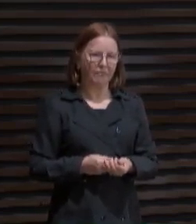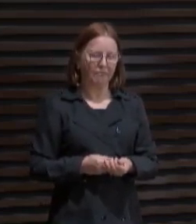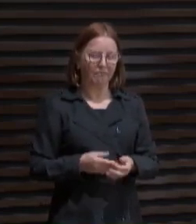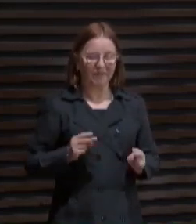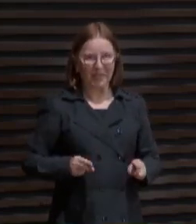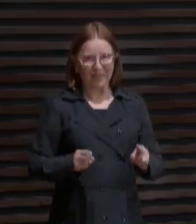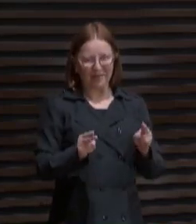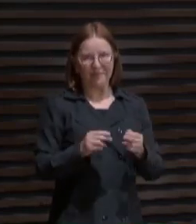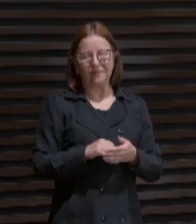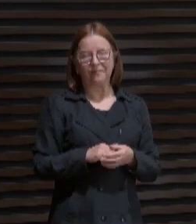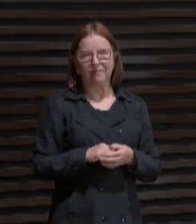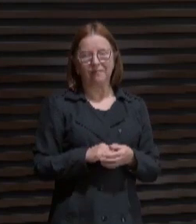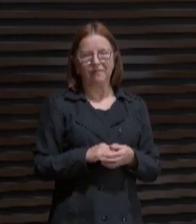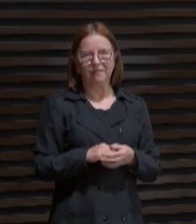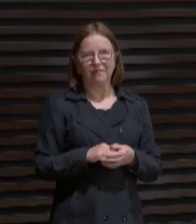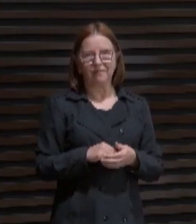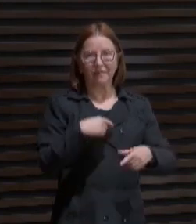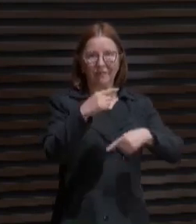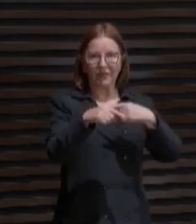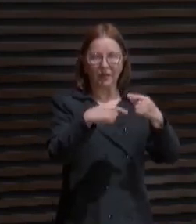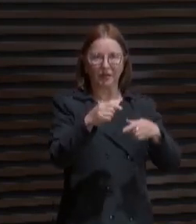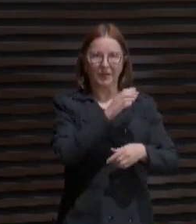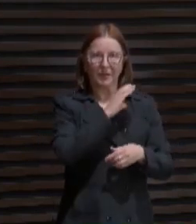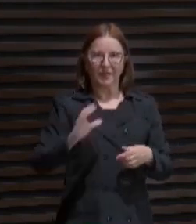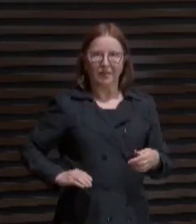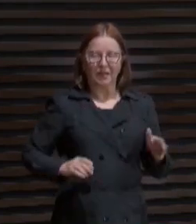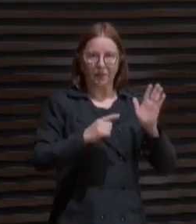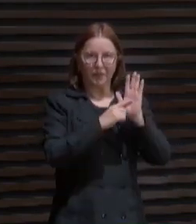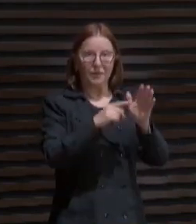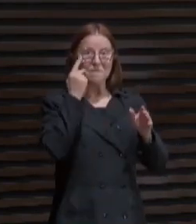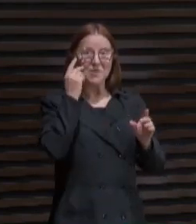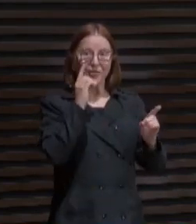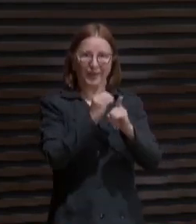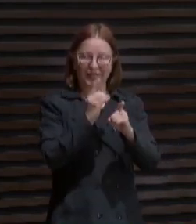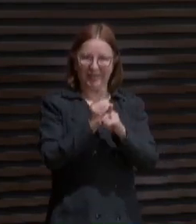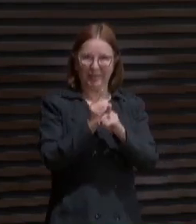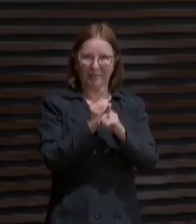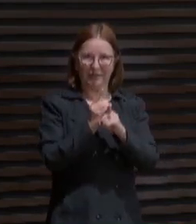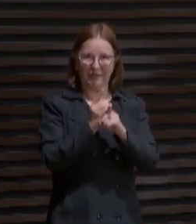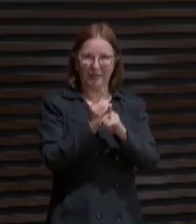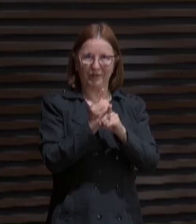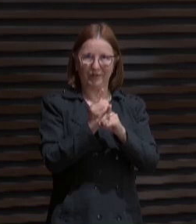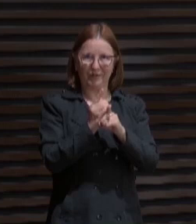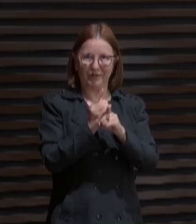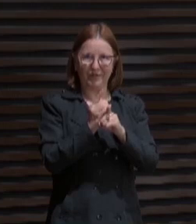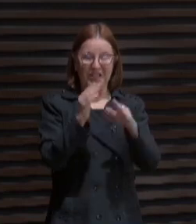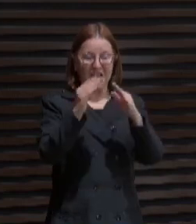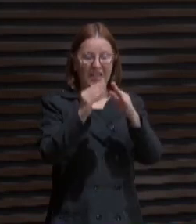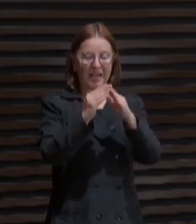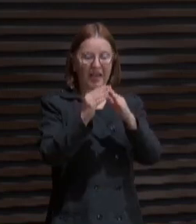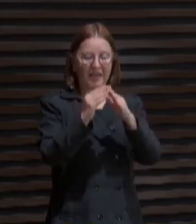Seguimos. Posteriormente, Cristo apareceu aos discípulos enquanto estavam trancados, isto